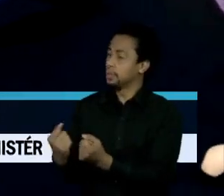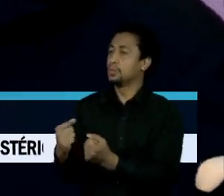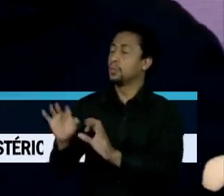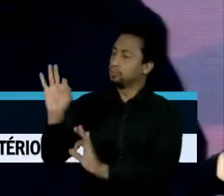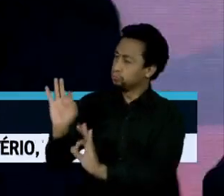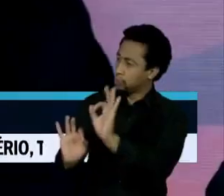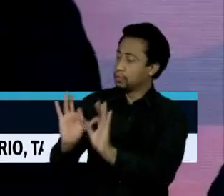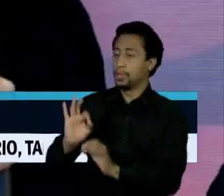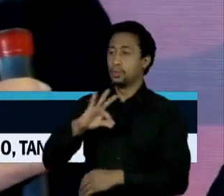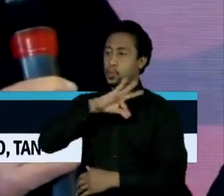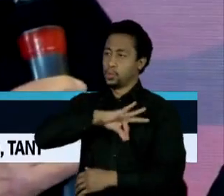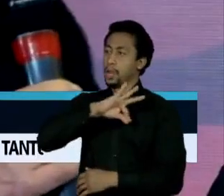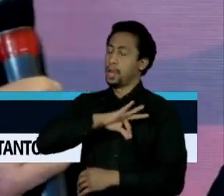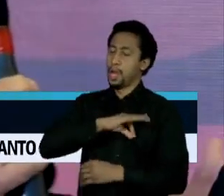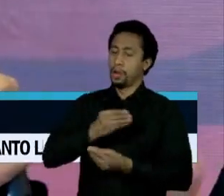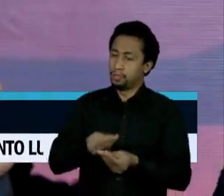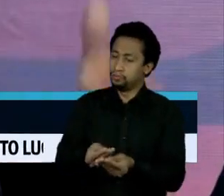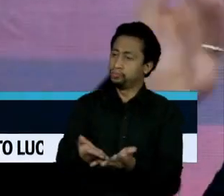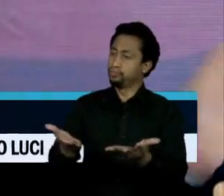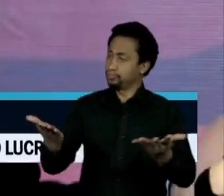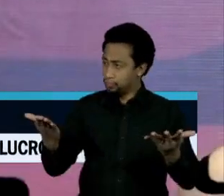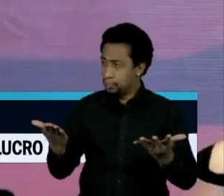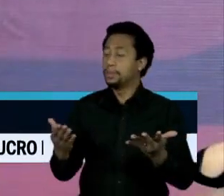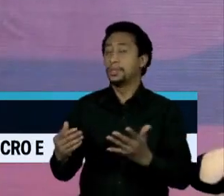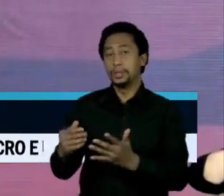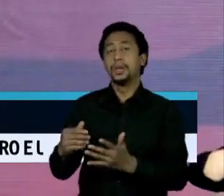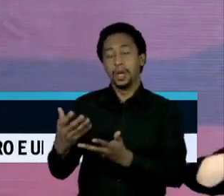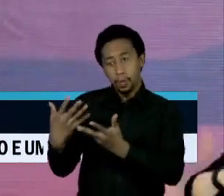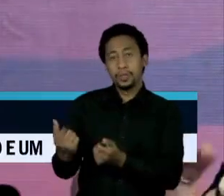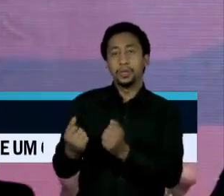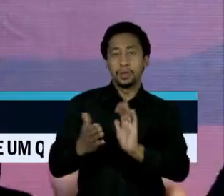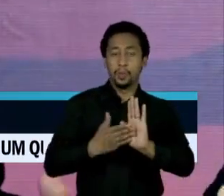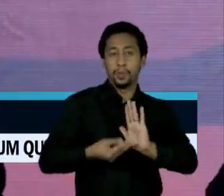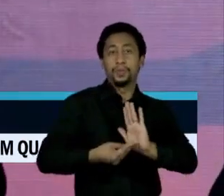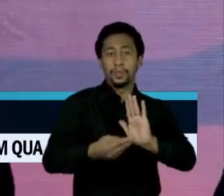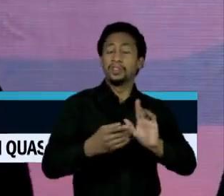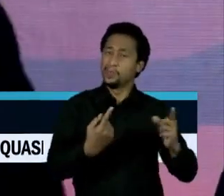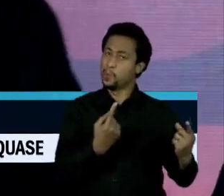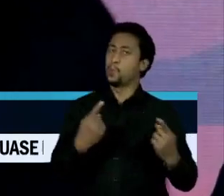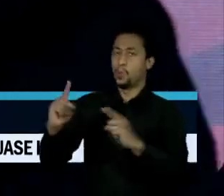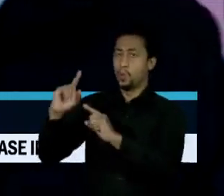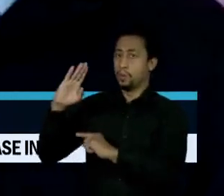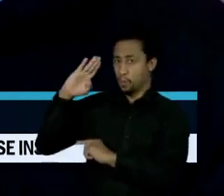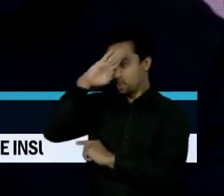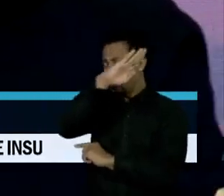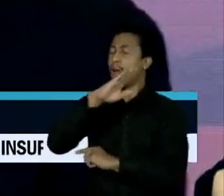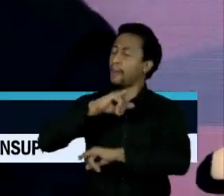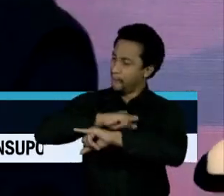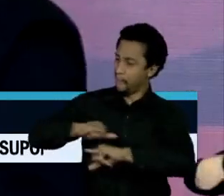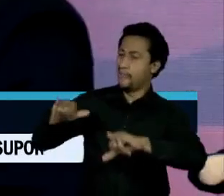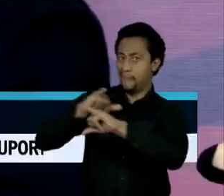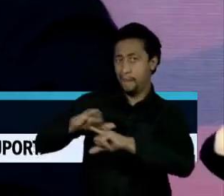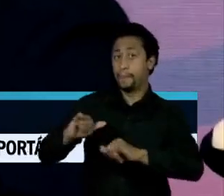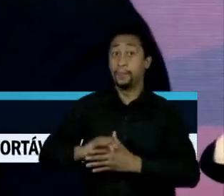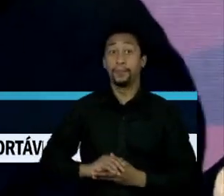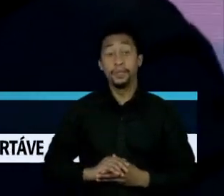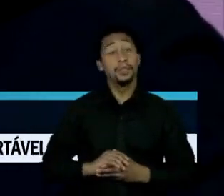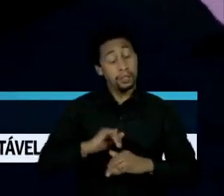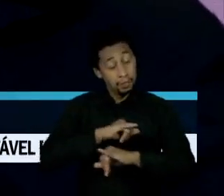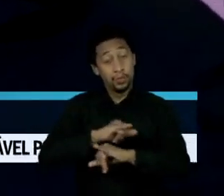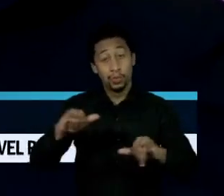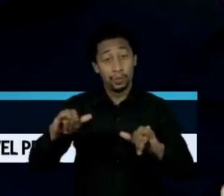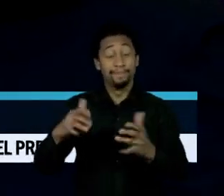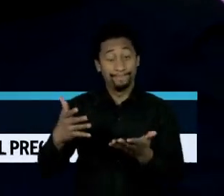básica em um eventual governo e criticou a condução econômica da gestão Bolsonaro. Para ele, o Planalto é